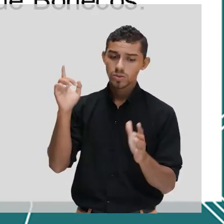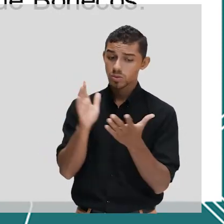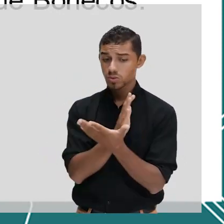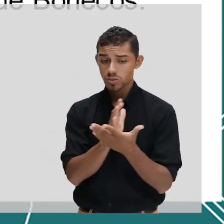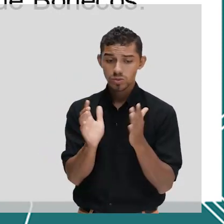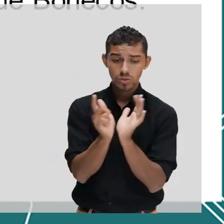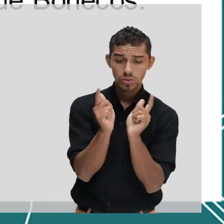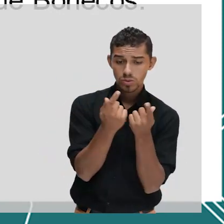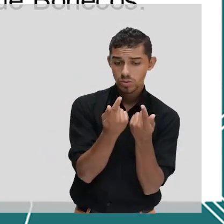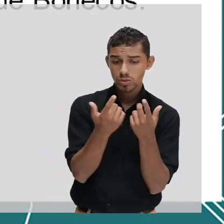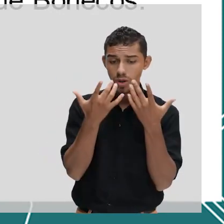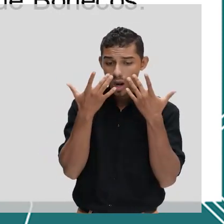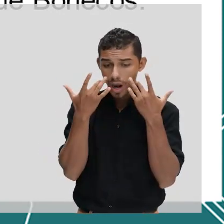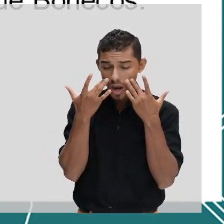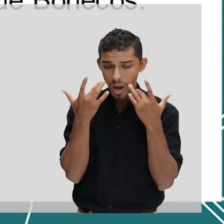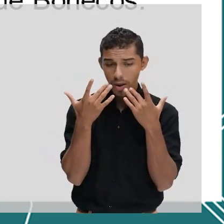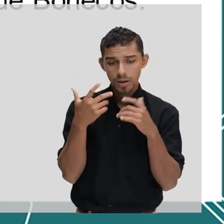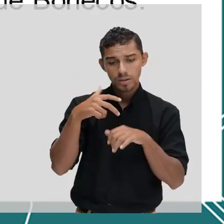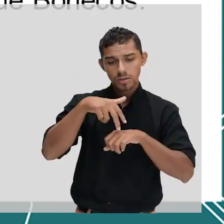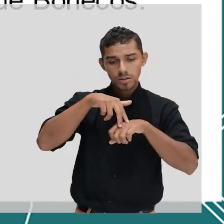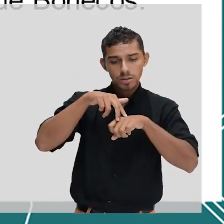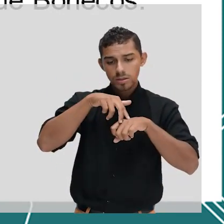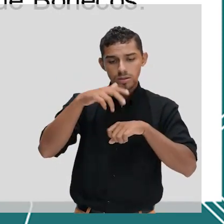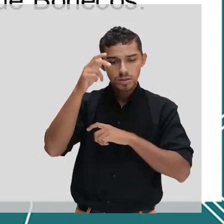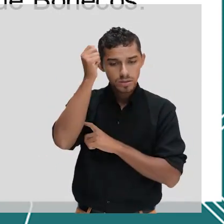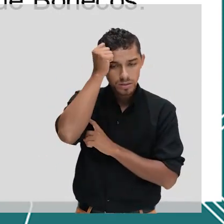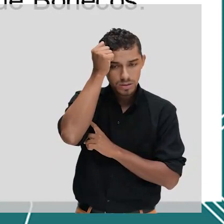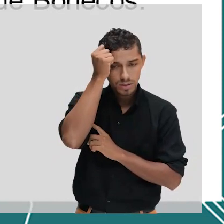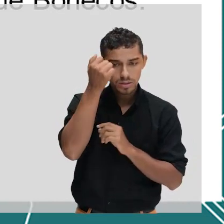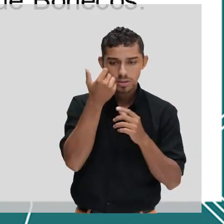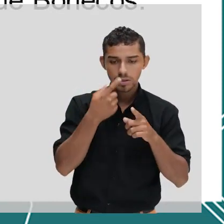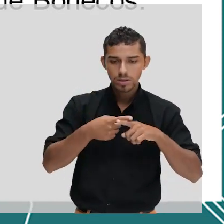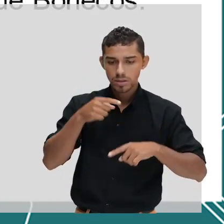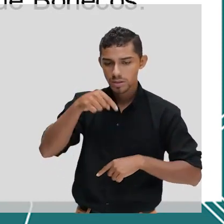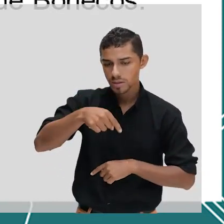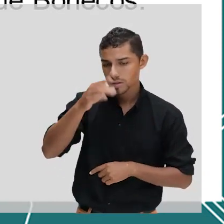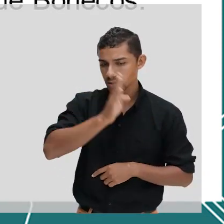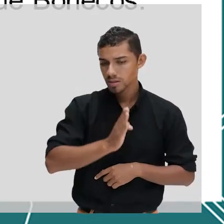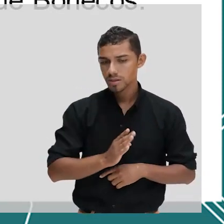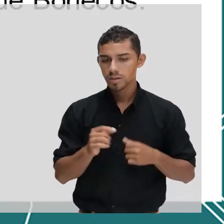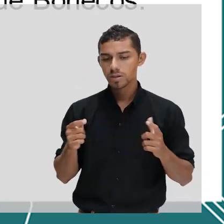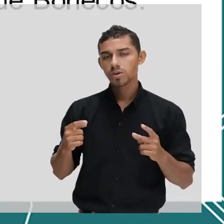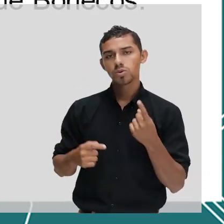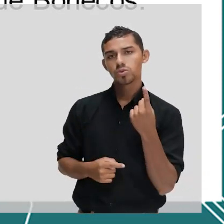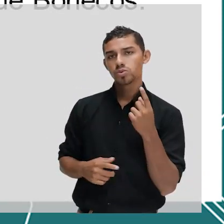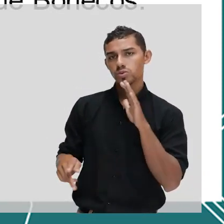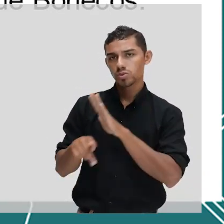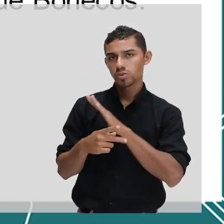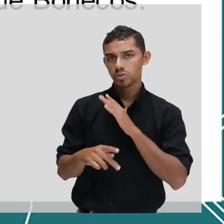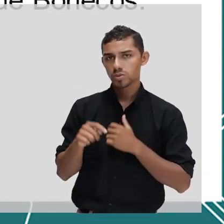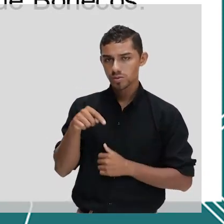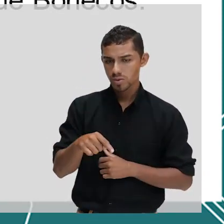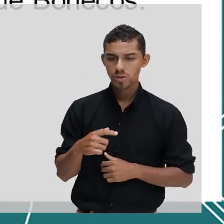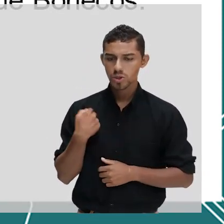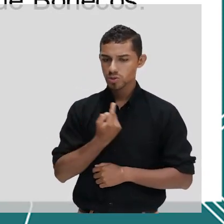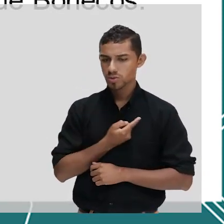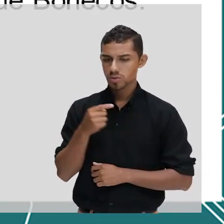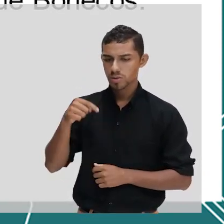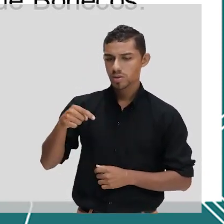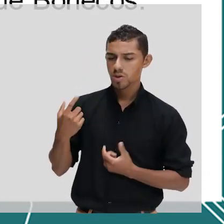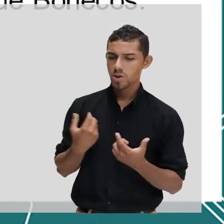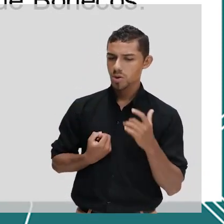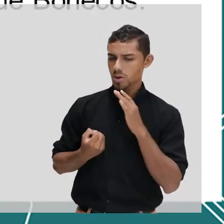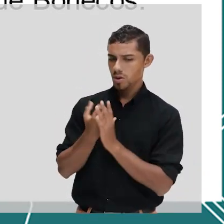de teatro, de manipulação de bonecos, né, de animação, daqui do Brasil, mas eu coloquei um nosso para poder,